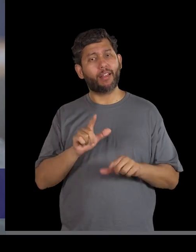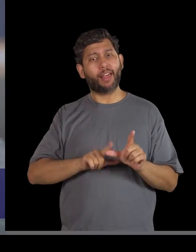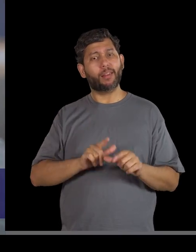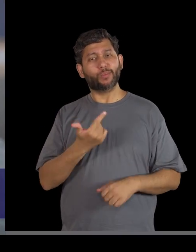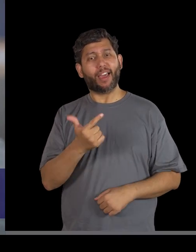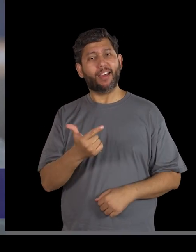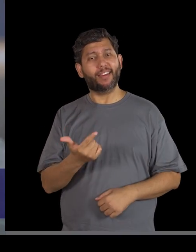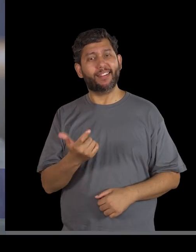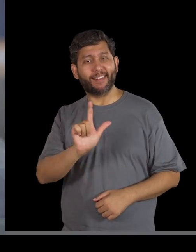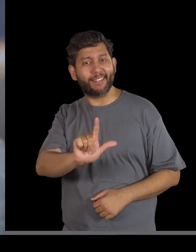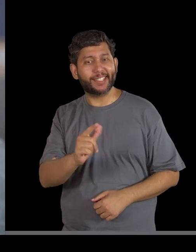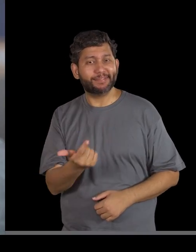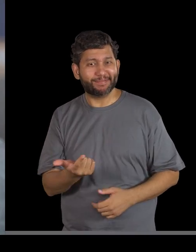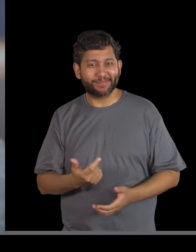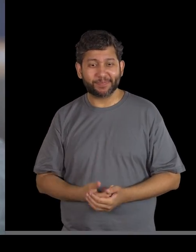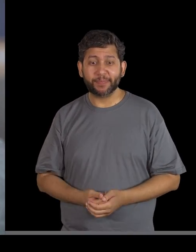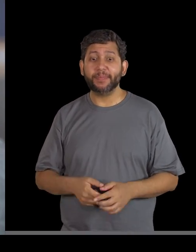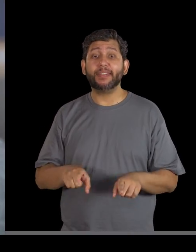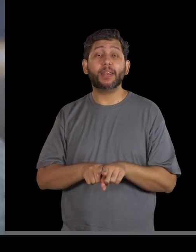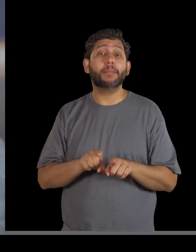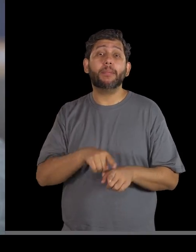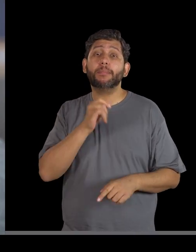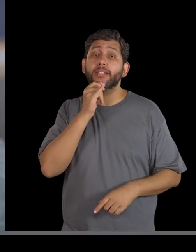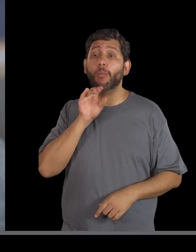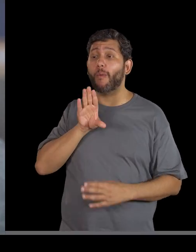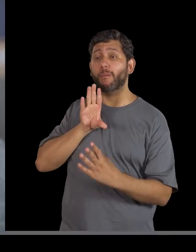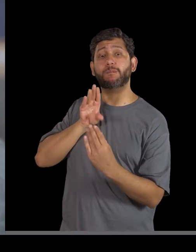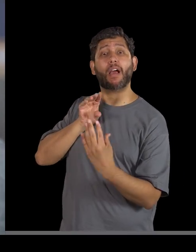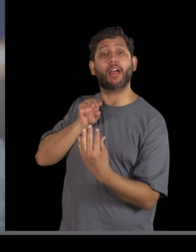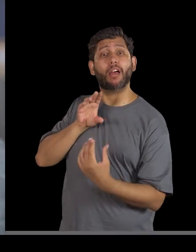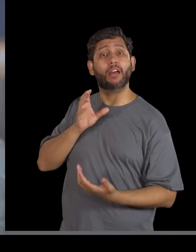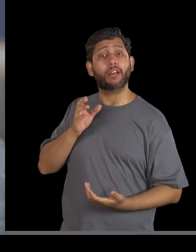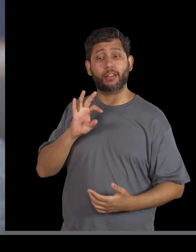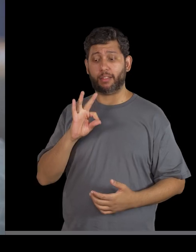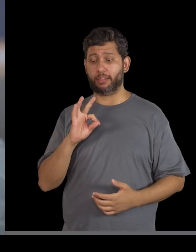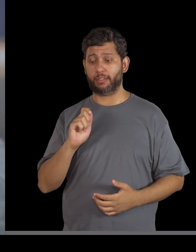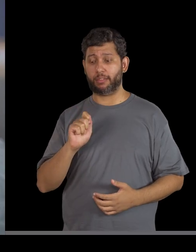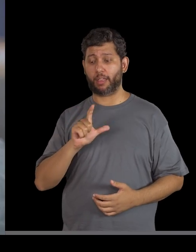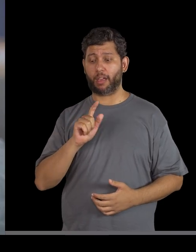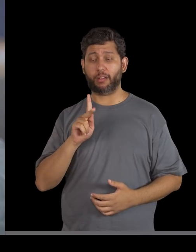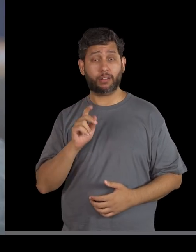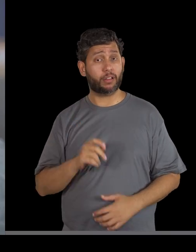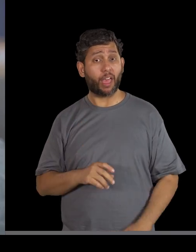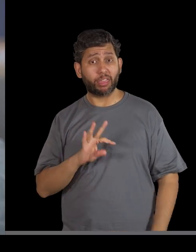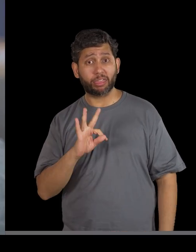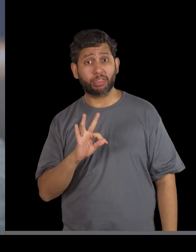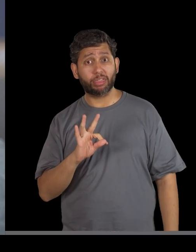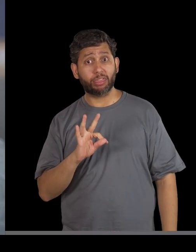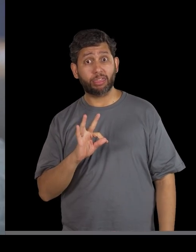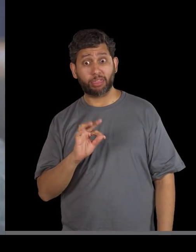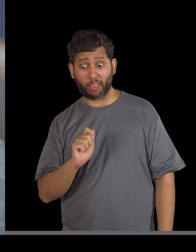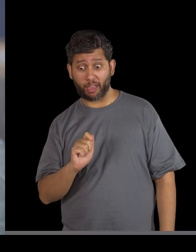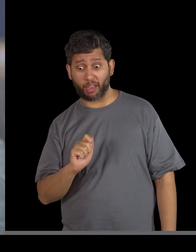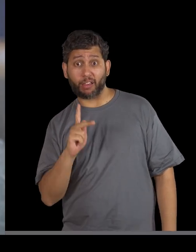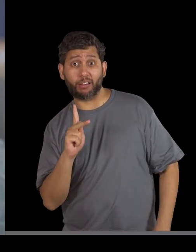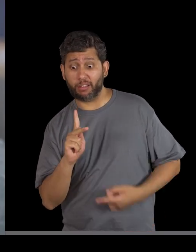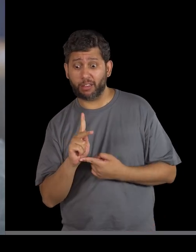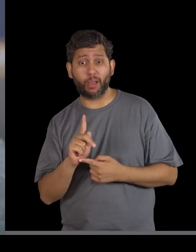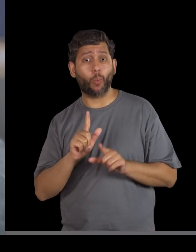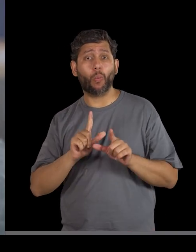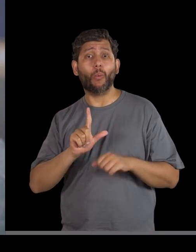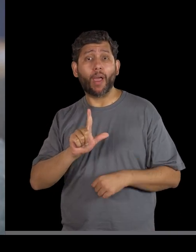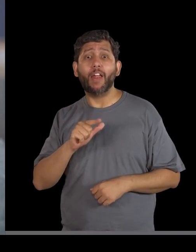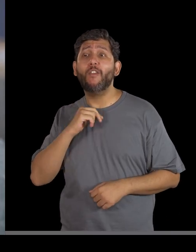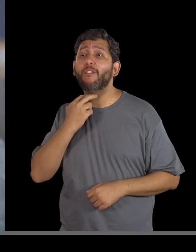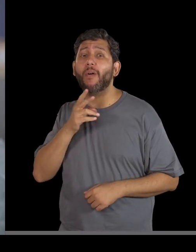digo que não tem o L. Então é walk. E a mesma coisa é talk, né? Também não tem o L nessa palavra. E a última agora para